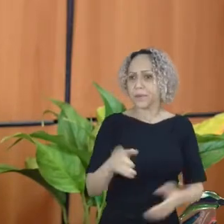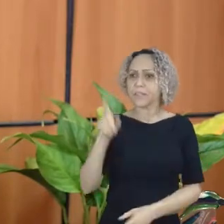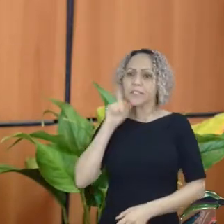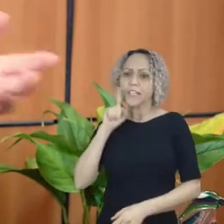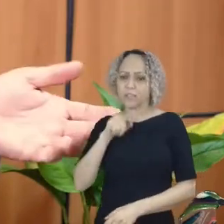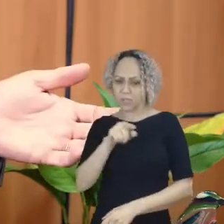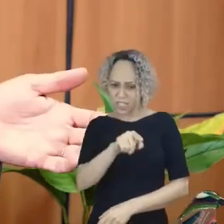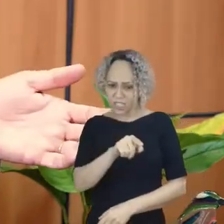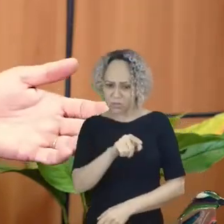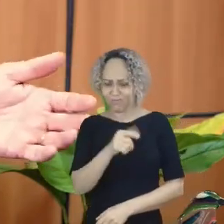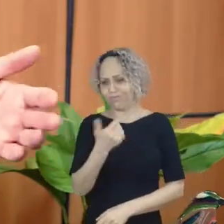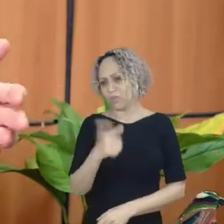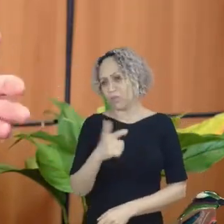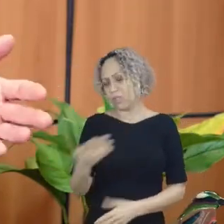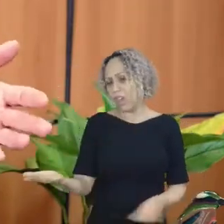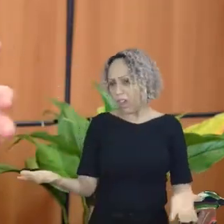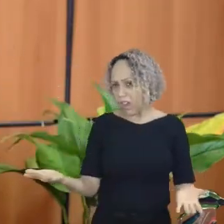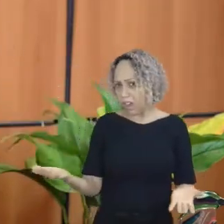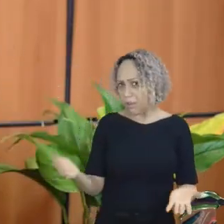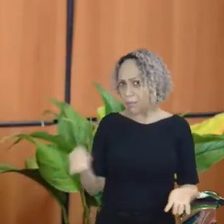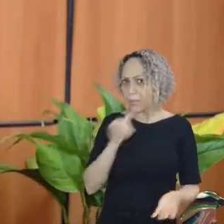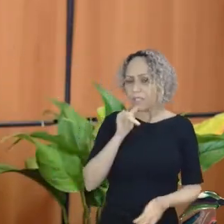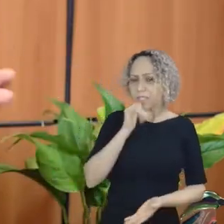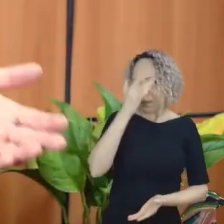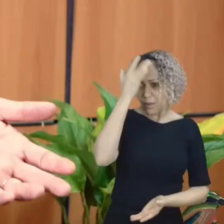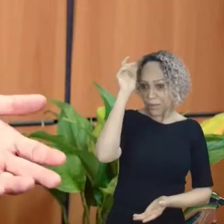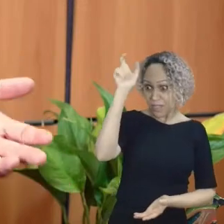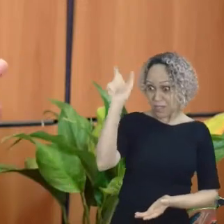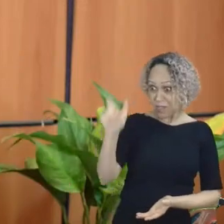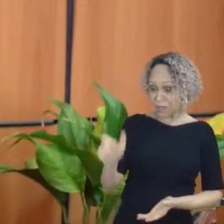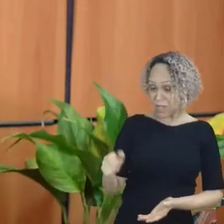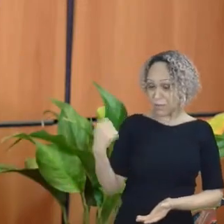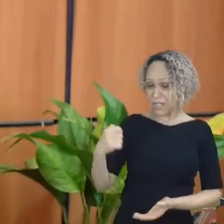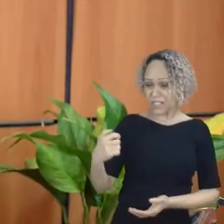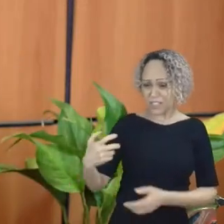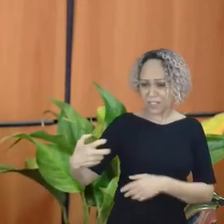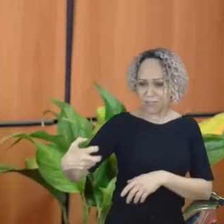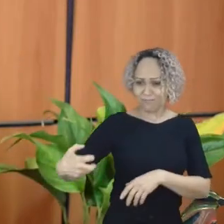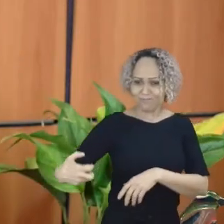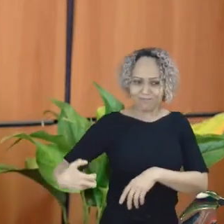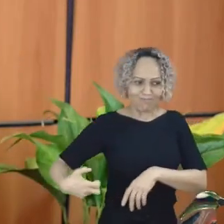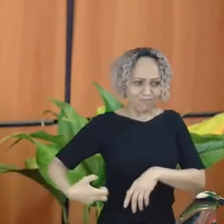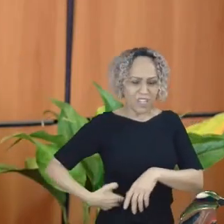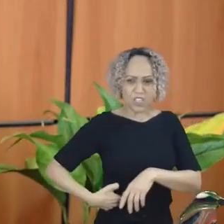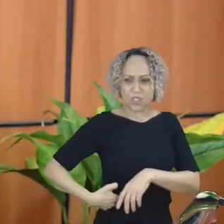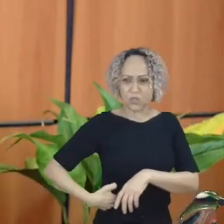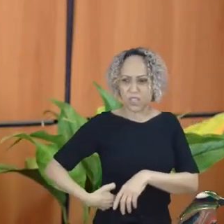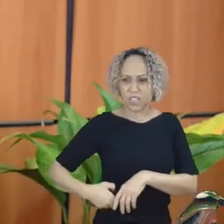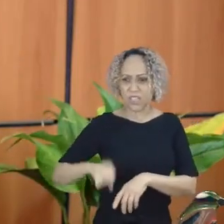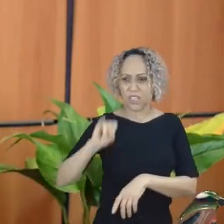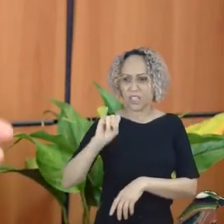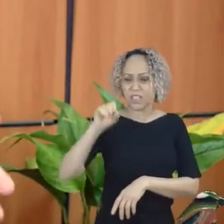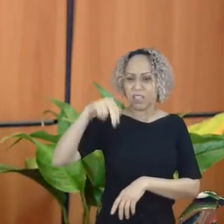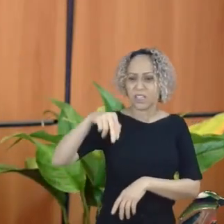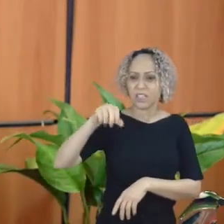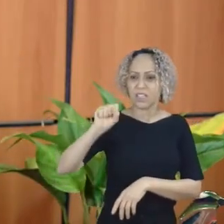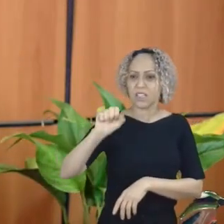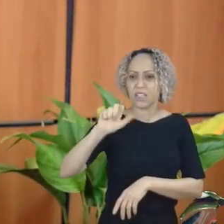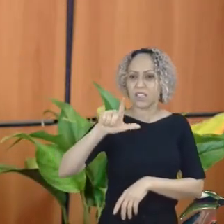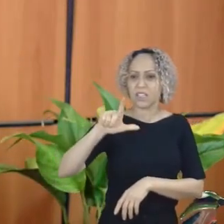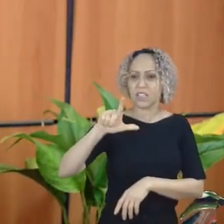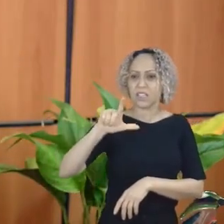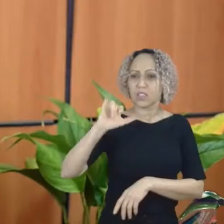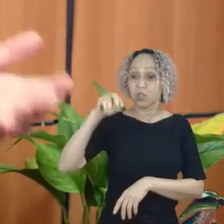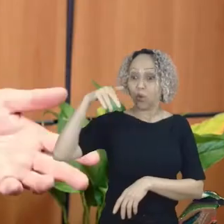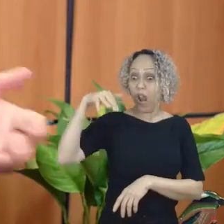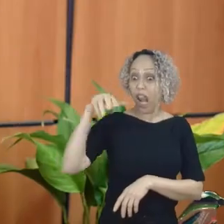precisa de insulina. Não é? Insulina é caríssima. Aliás, o Brasil acaba de lançar, a fábrica vai produzir insulina